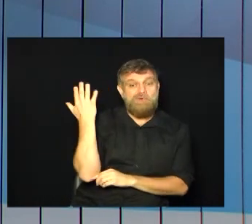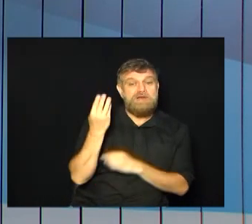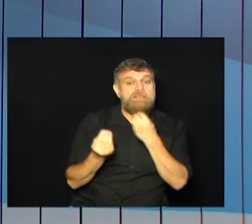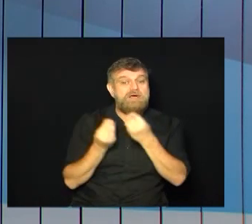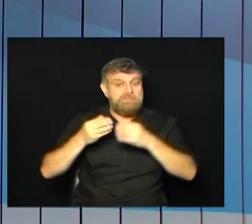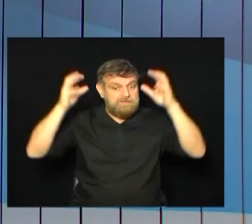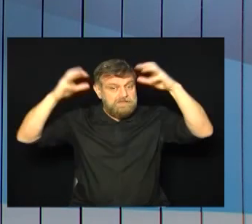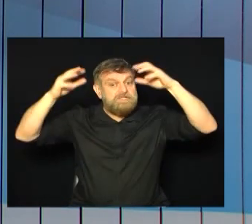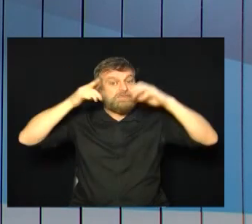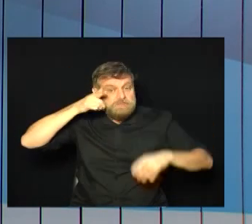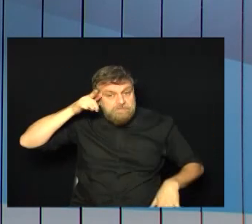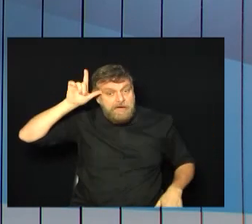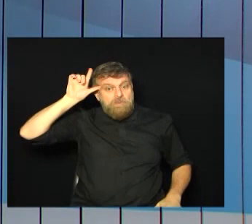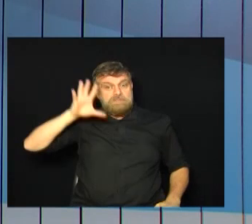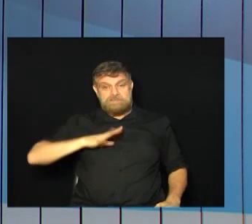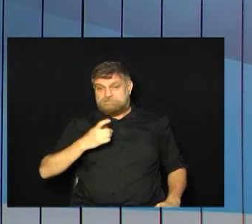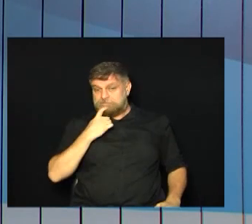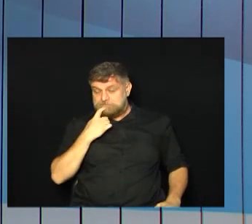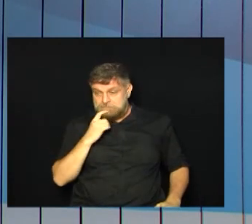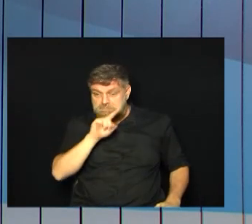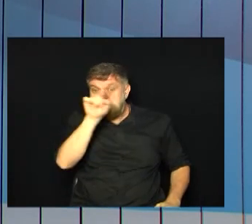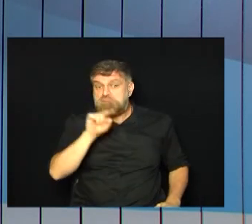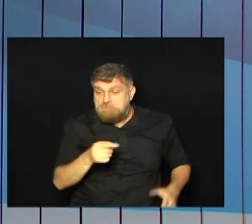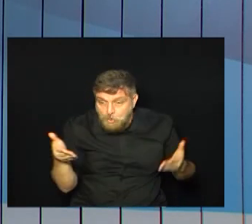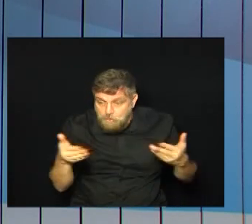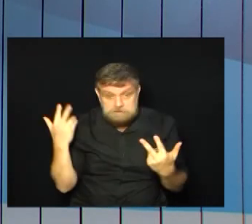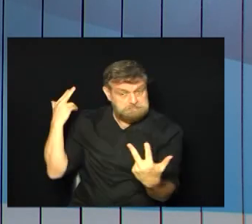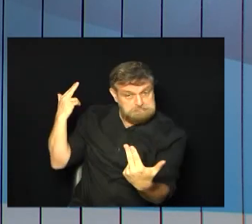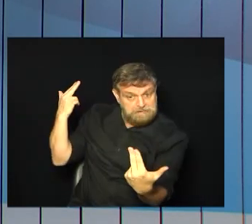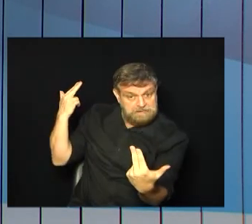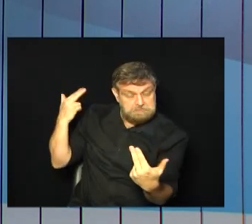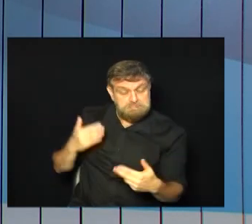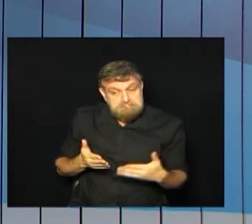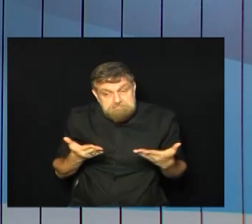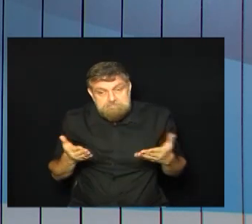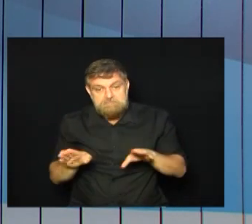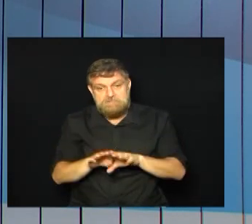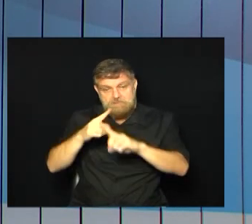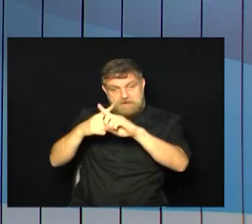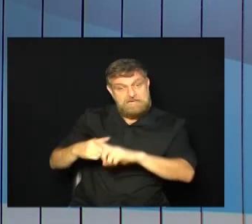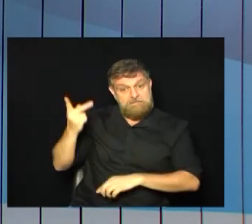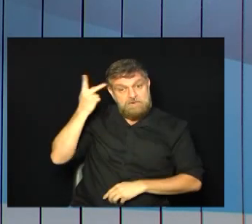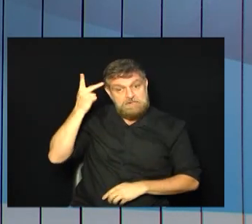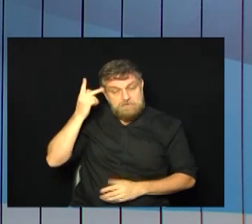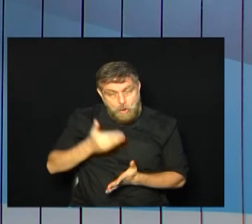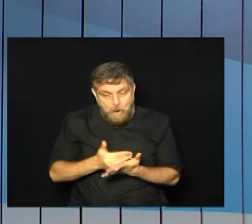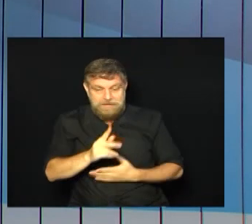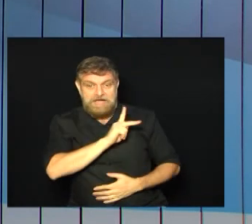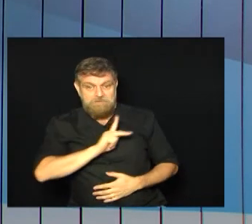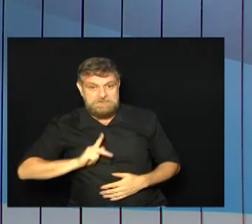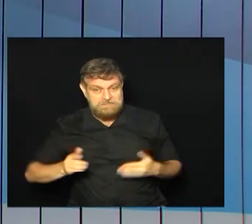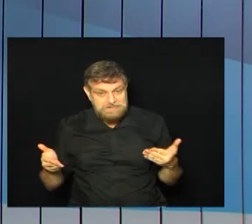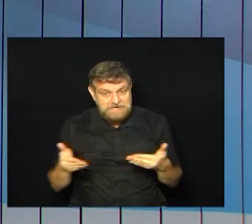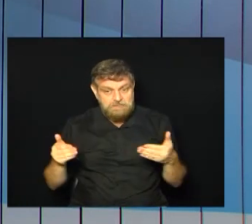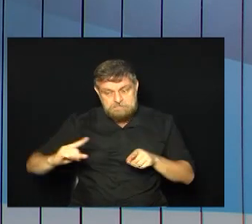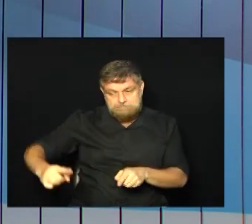chuva que aconteceu ontem em Campinas. Será que essa chuva está prevista para hoje também? Tem Campeonato Paulista, estreia da Ponte Preta hoje